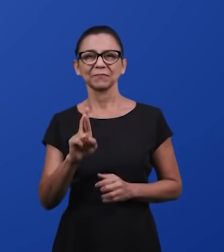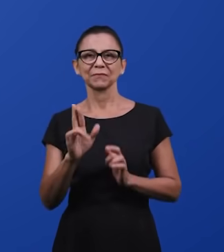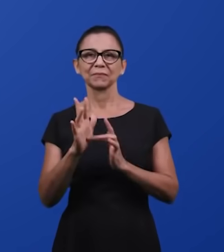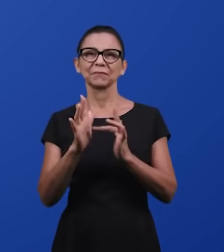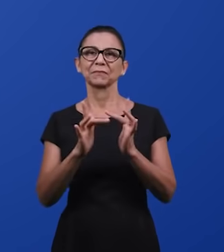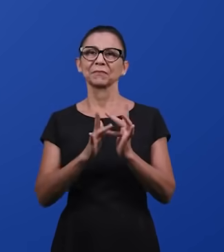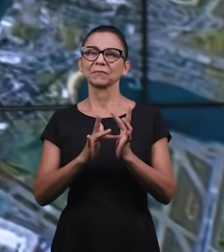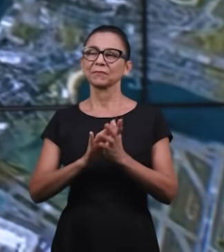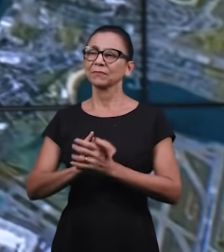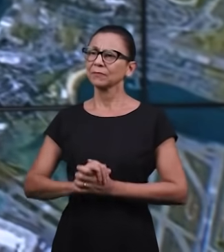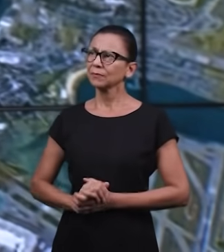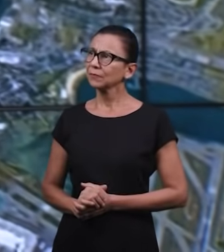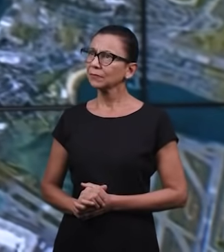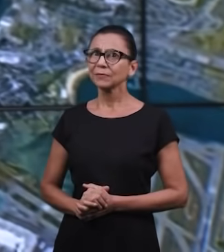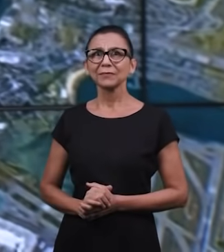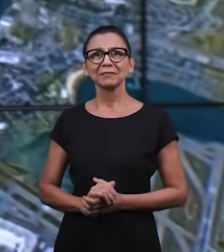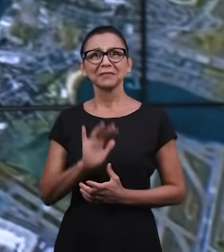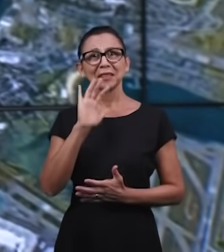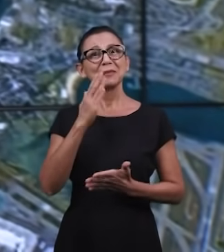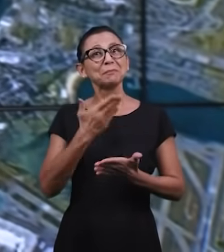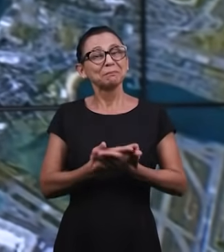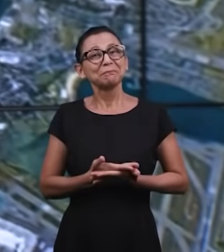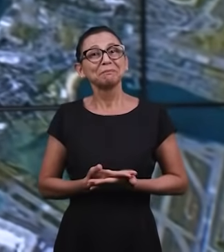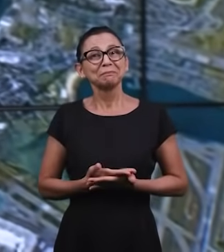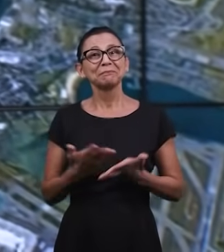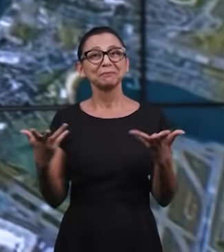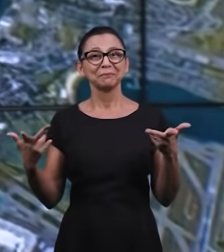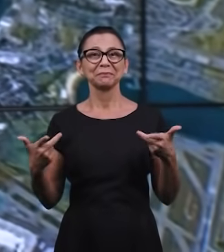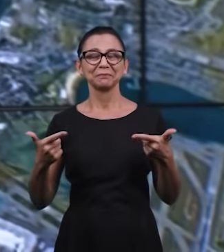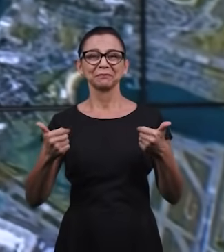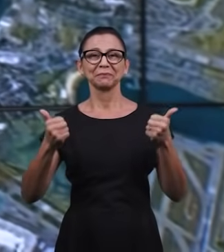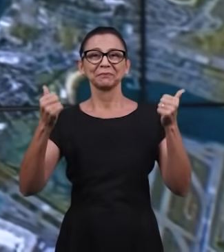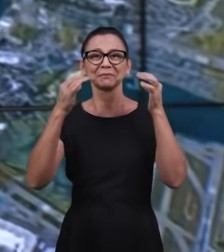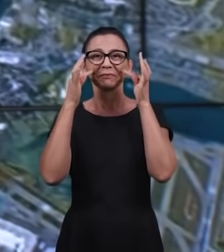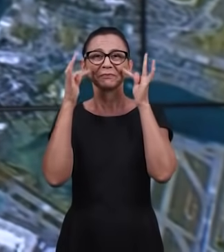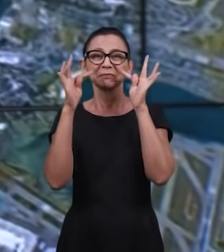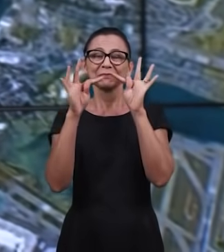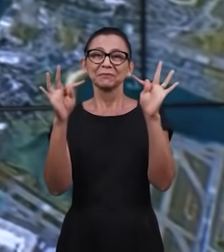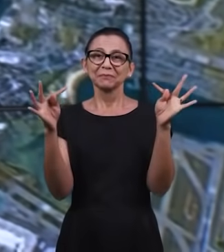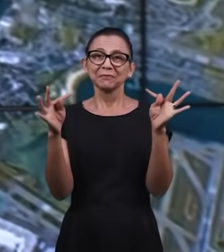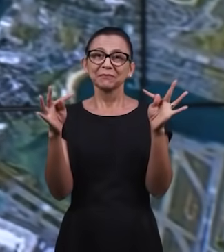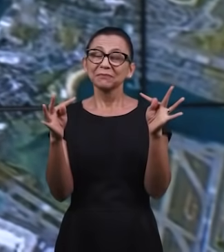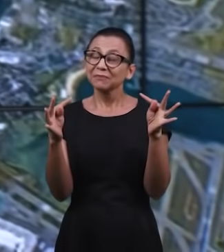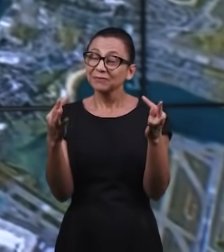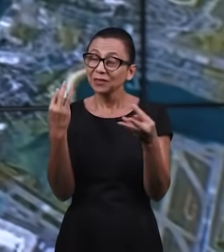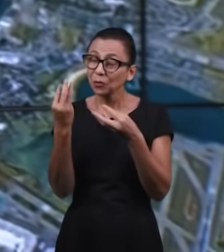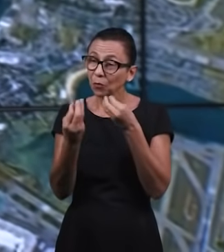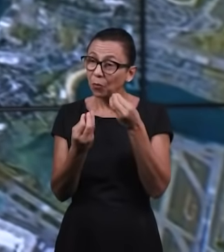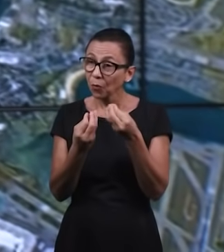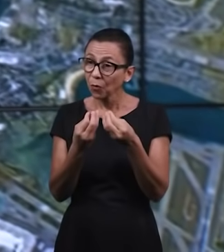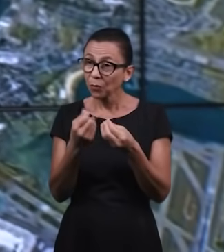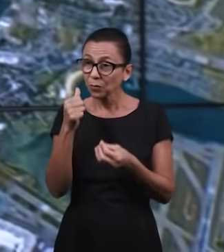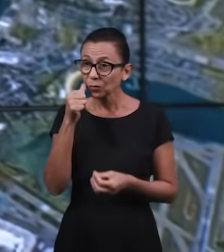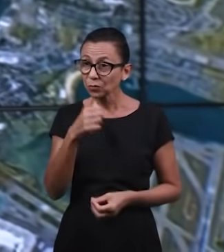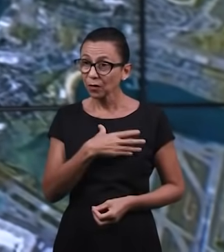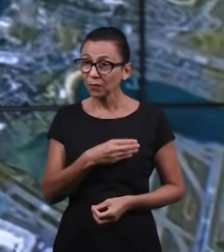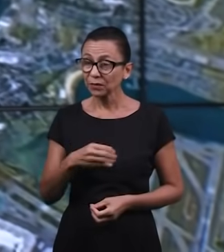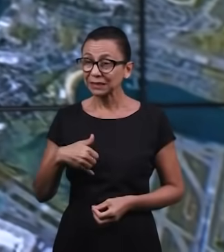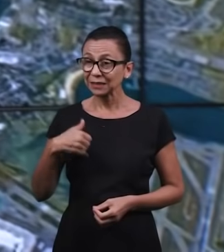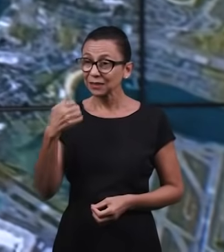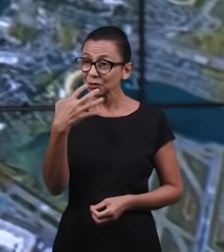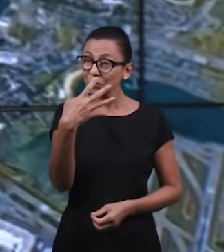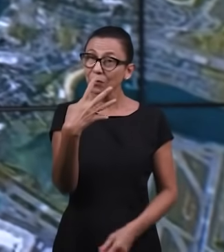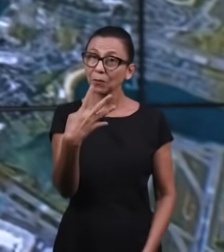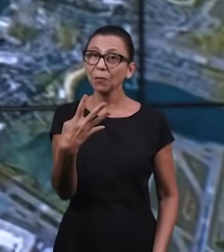paz do Senhor Jesus. Jefferson, que coisa notável, né? É esse testemunho da maneira como a sua filha, de 4